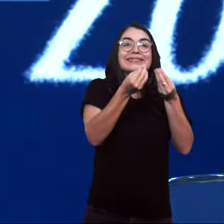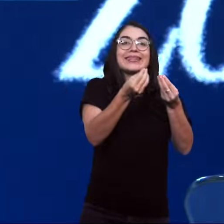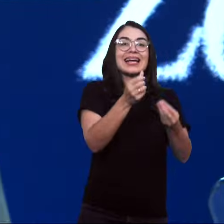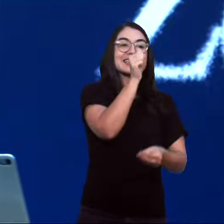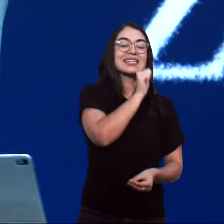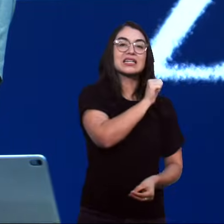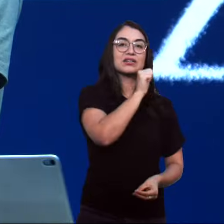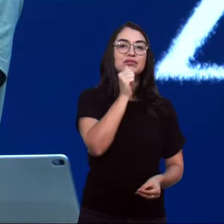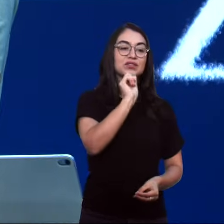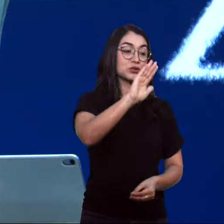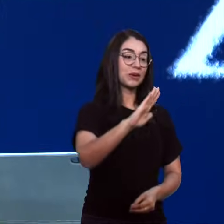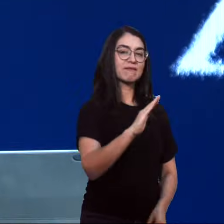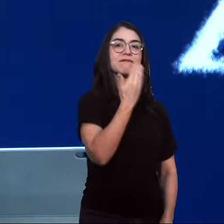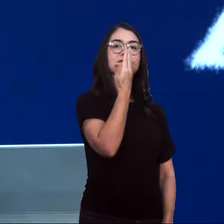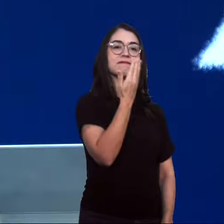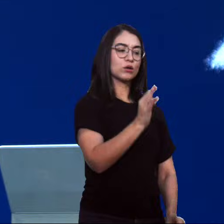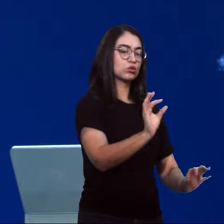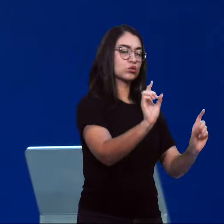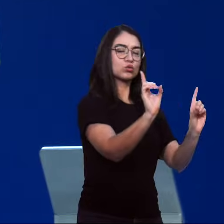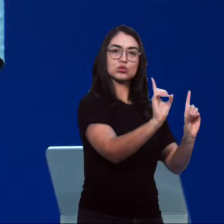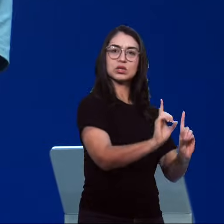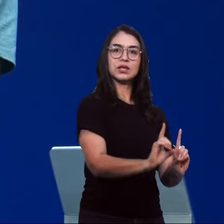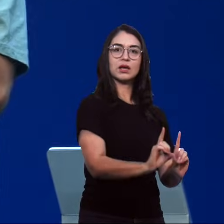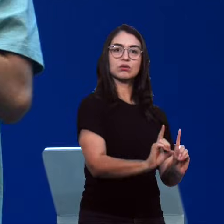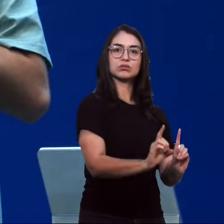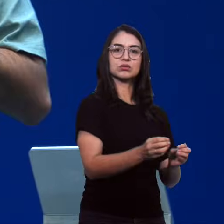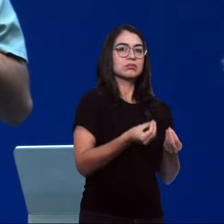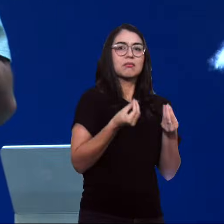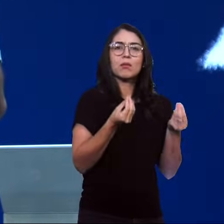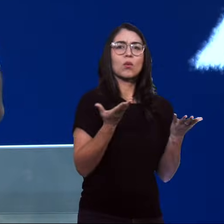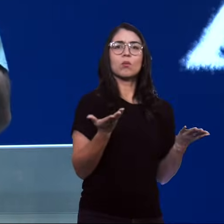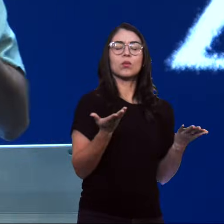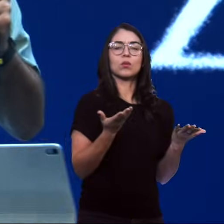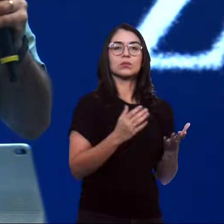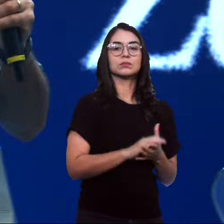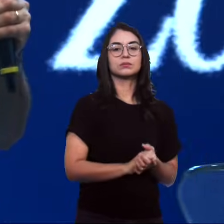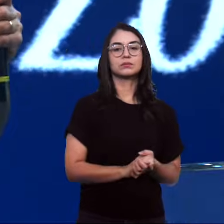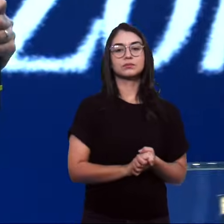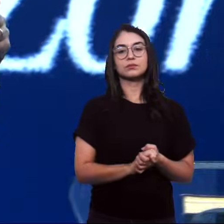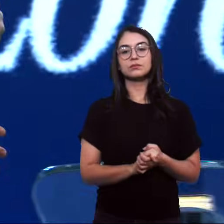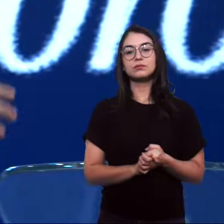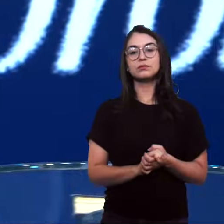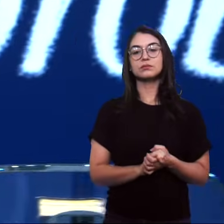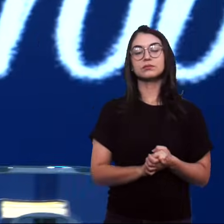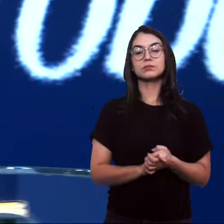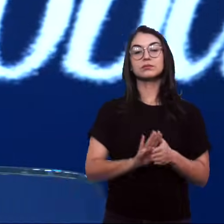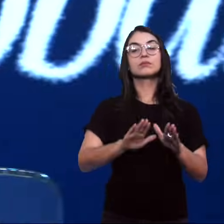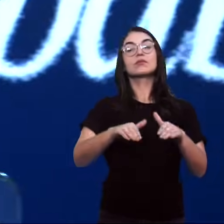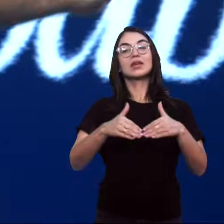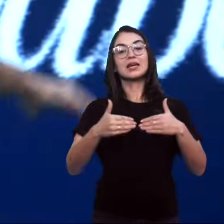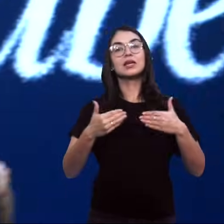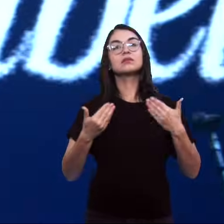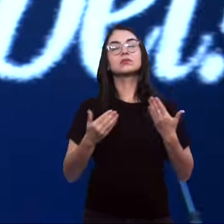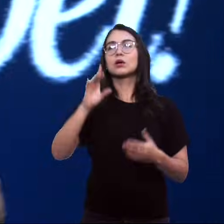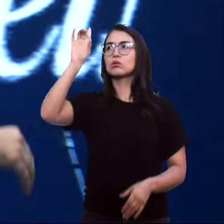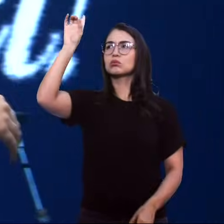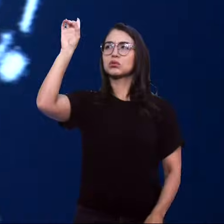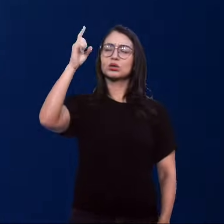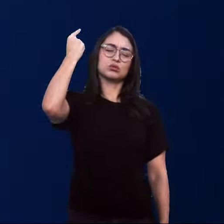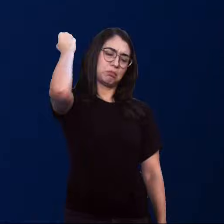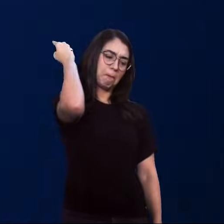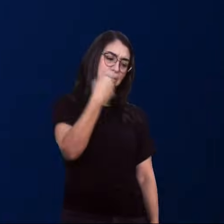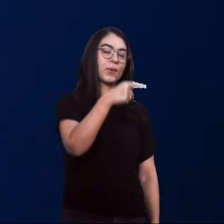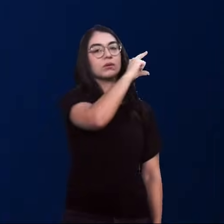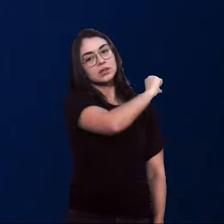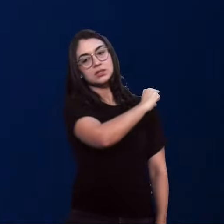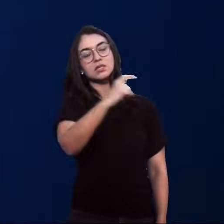envolvendo nesse tipo de culto dos países vizinhos. Então, o castigo de Deus vem.